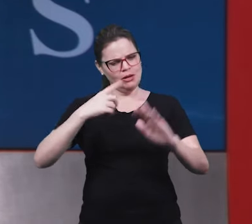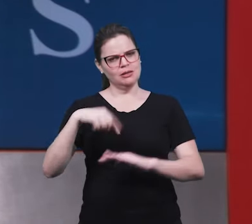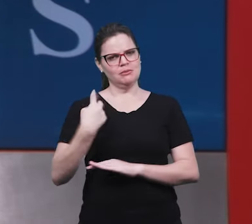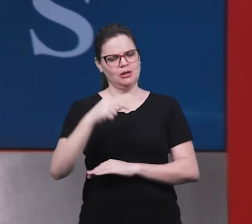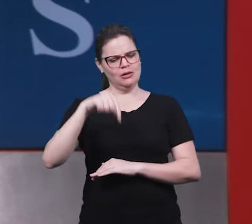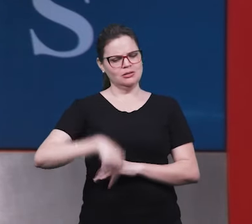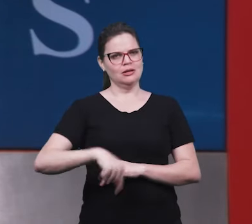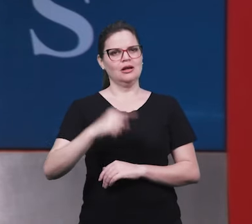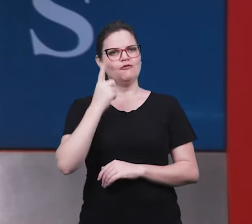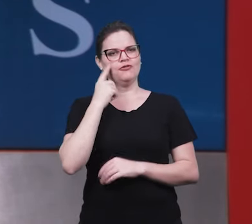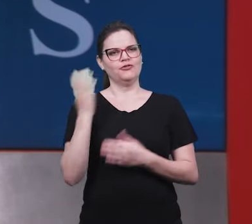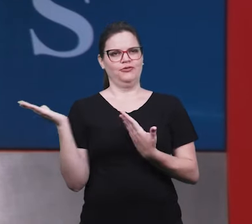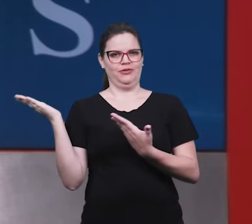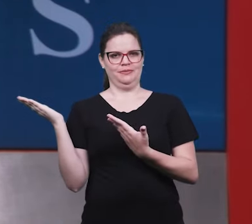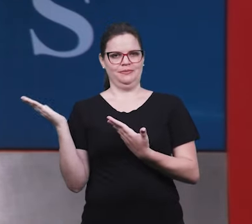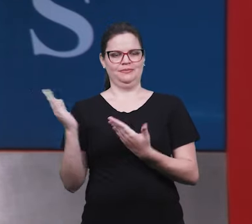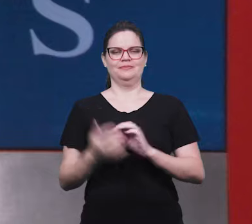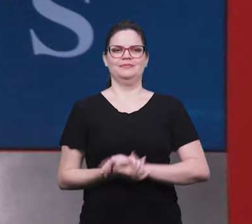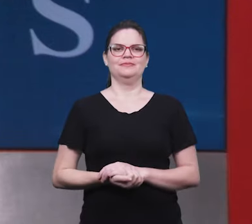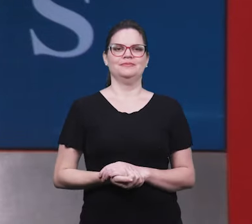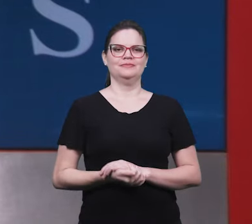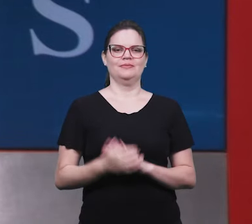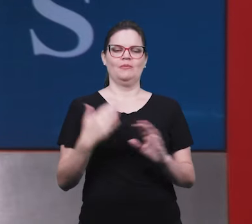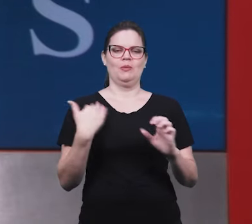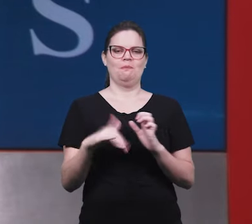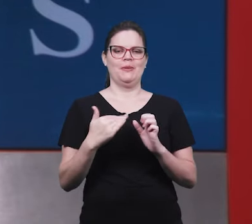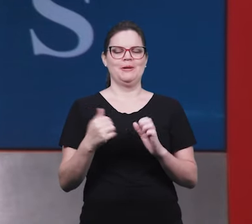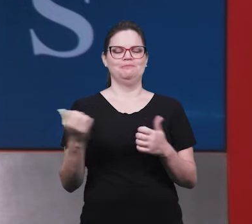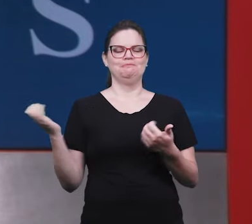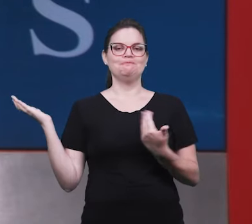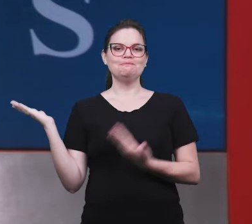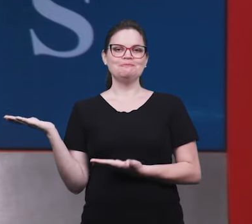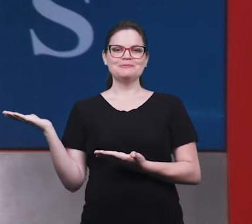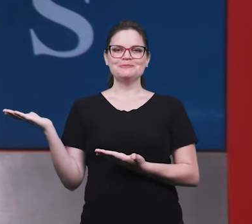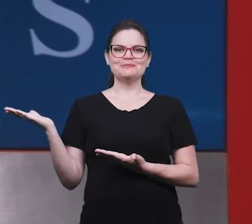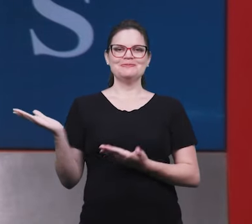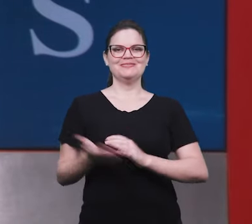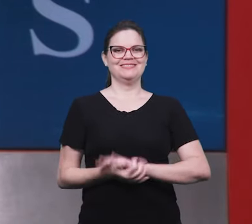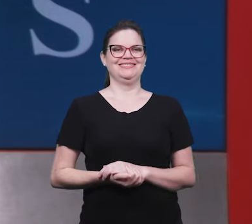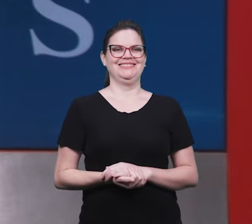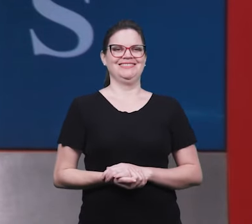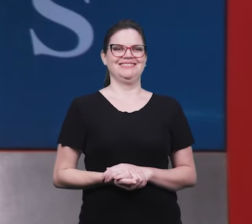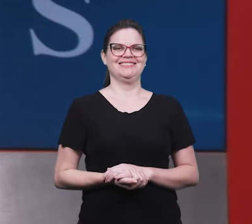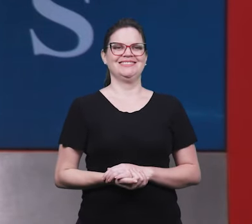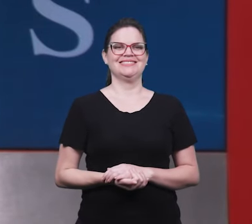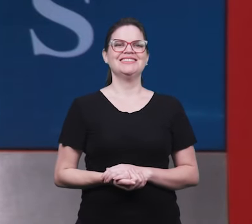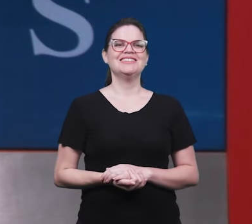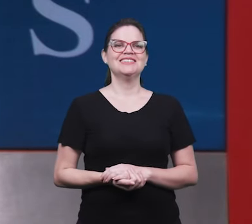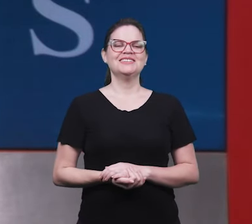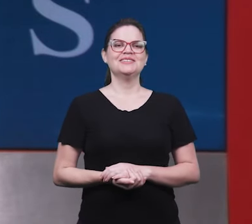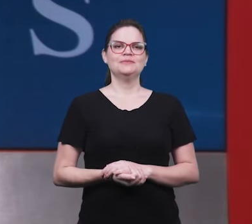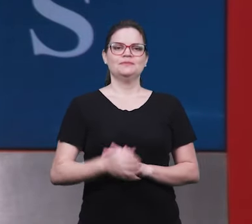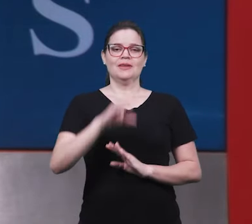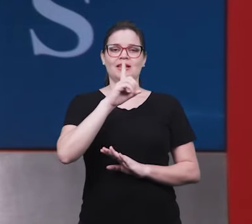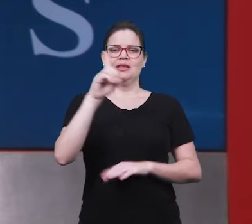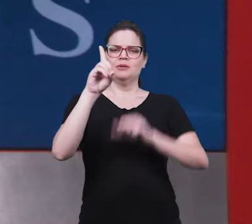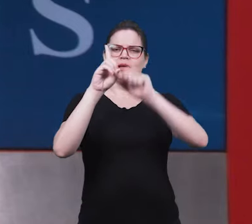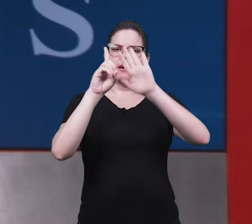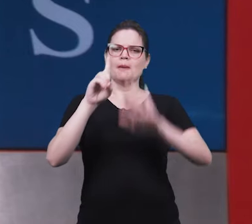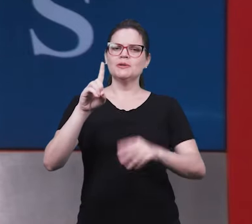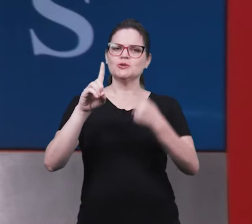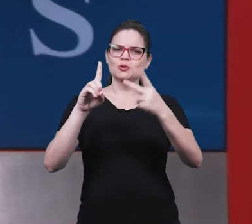para nossa produção Olha o e-mail aí manain neww @roman im.com PBR e que Deus